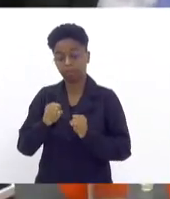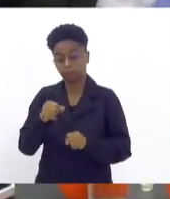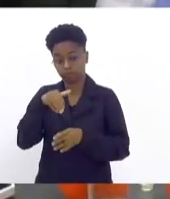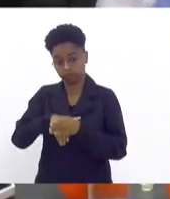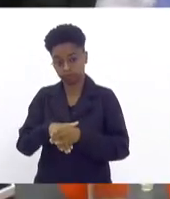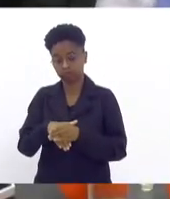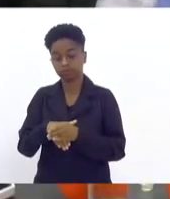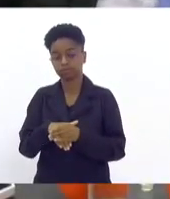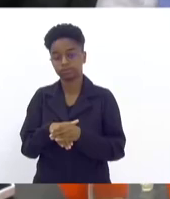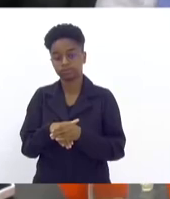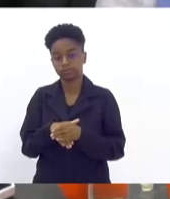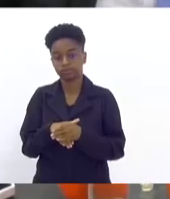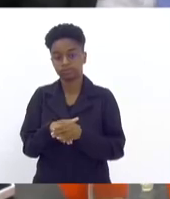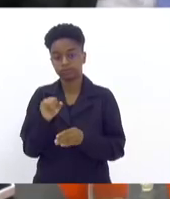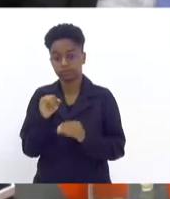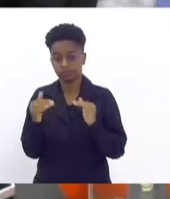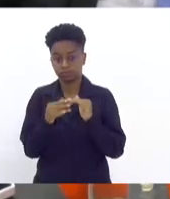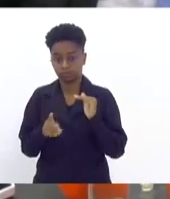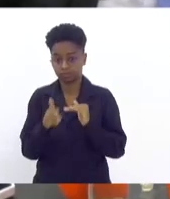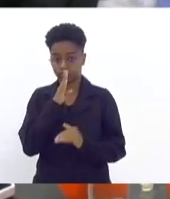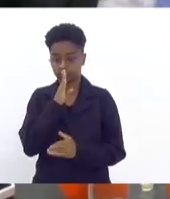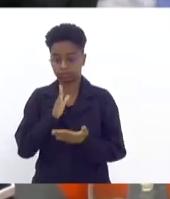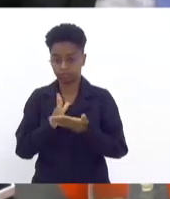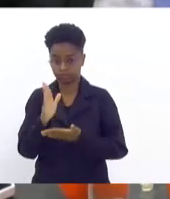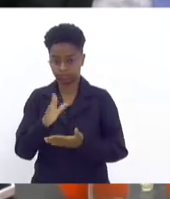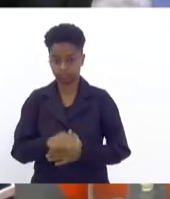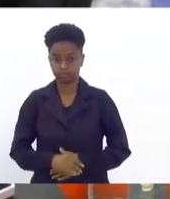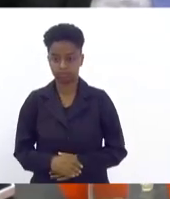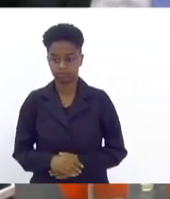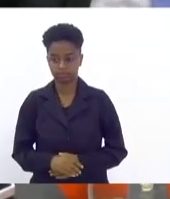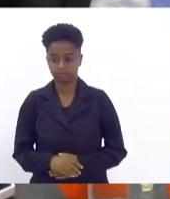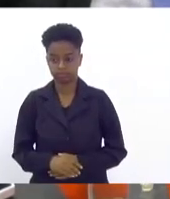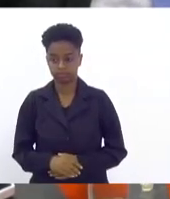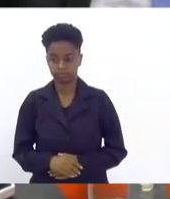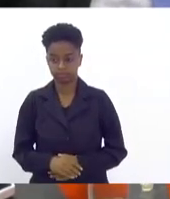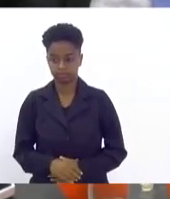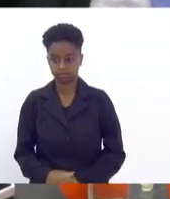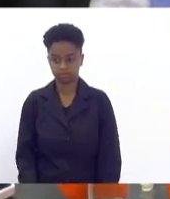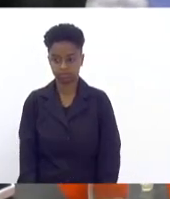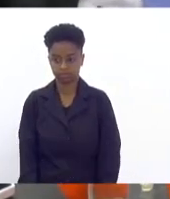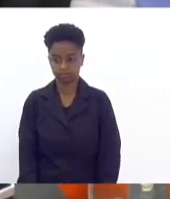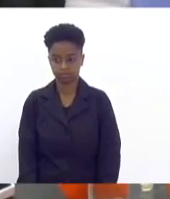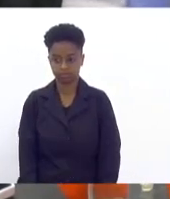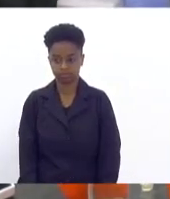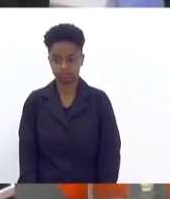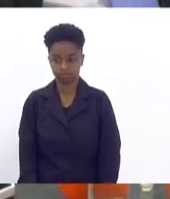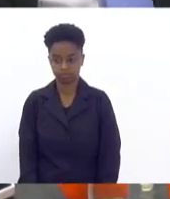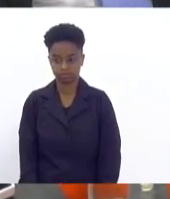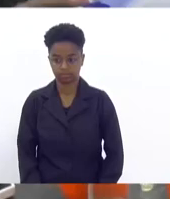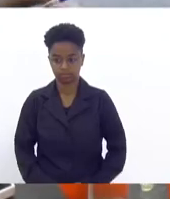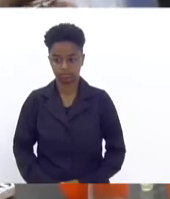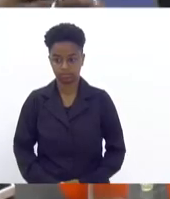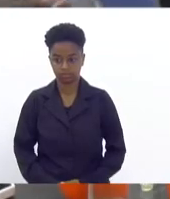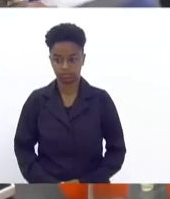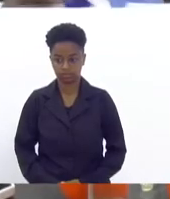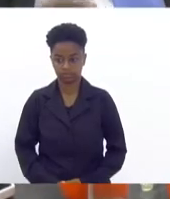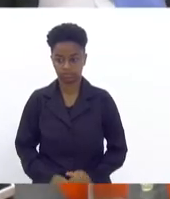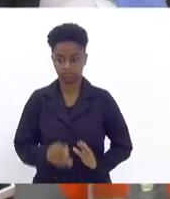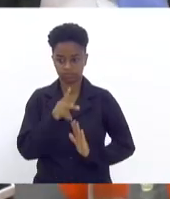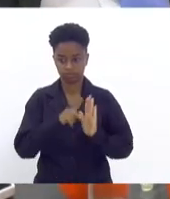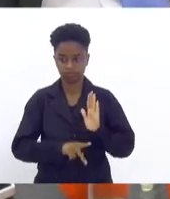votação, senhores, que a própria permanência de constituição é aprovada. O projeto 19 da